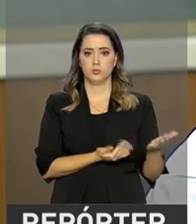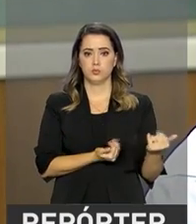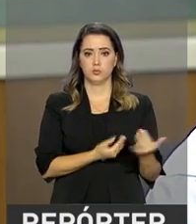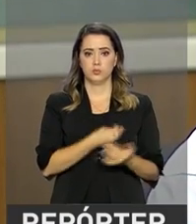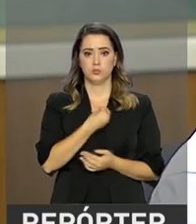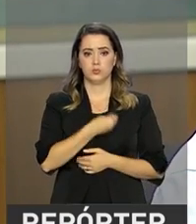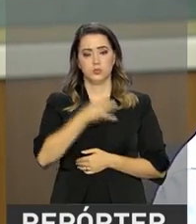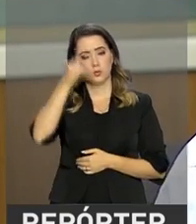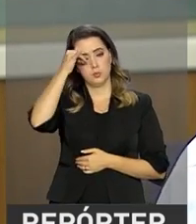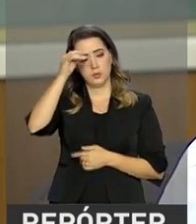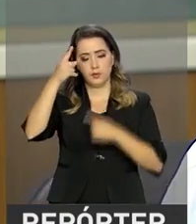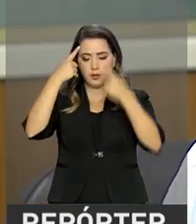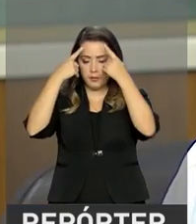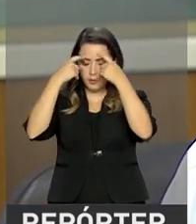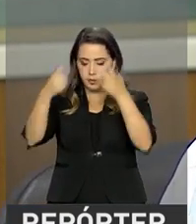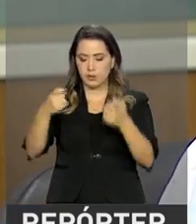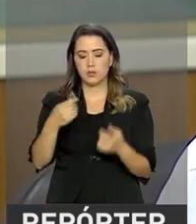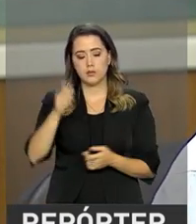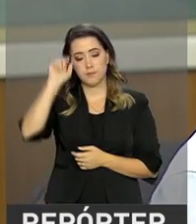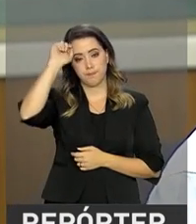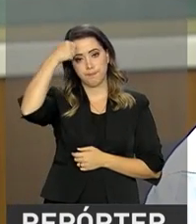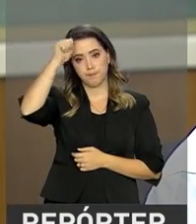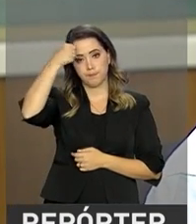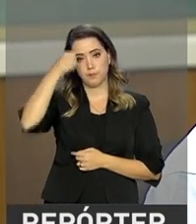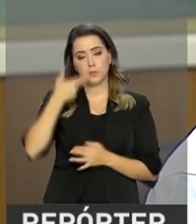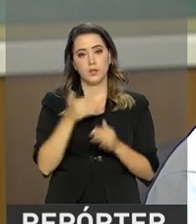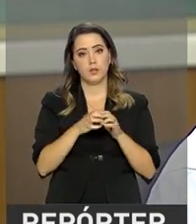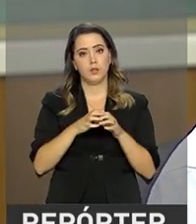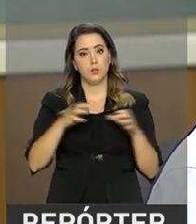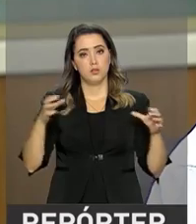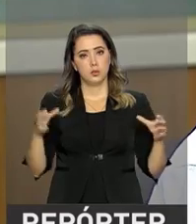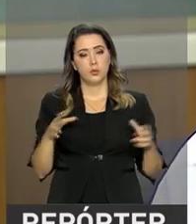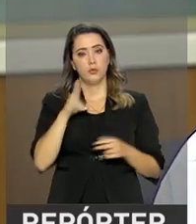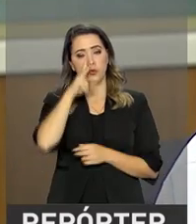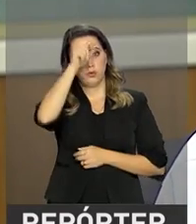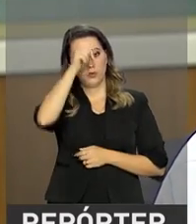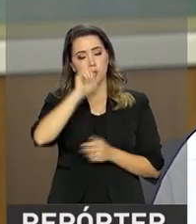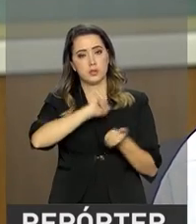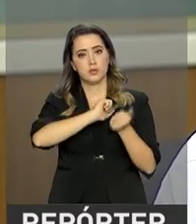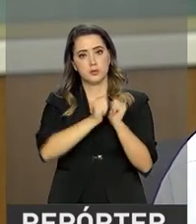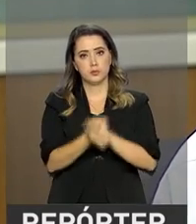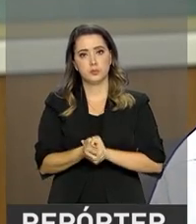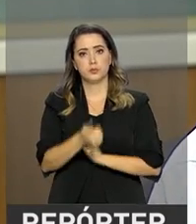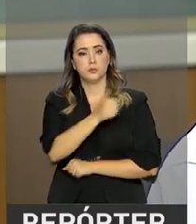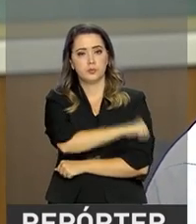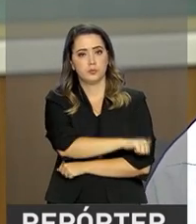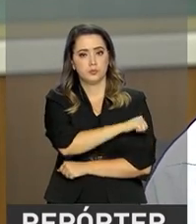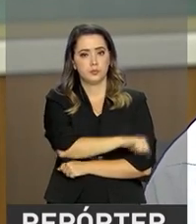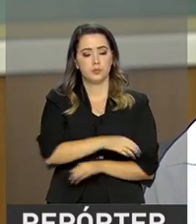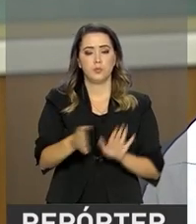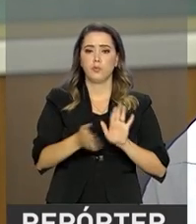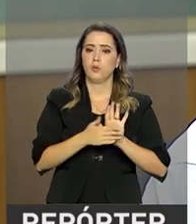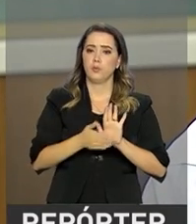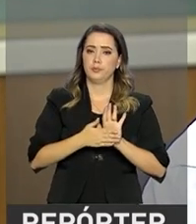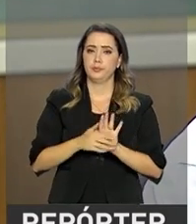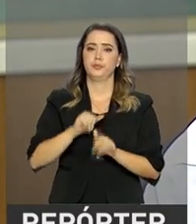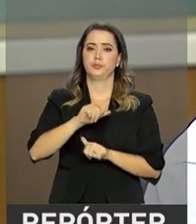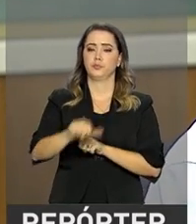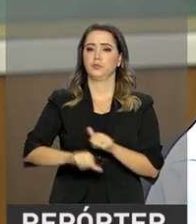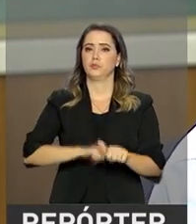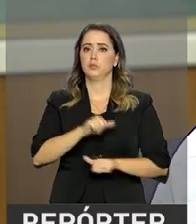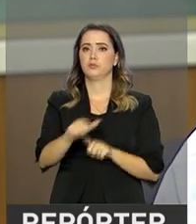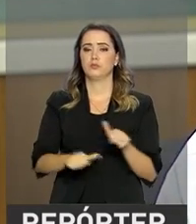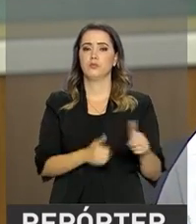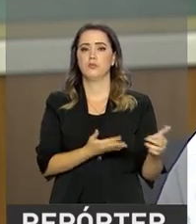contra a juventude negra a ampliação do programa fosse nos esportes no rio de janeiro ea proposta de atualização do plano